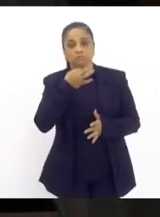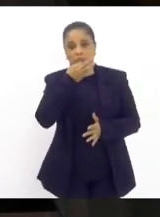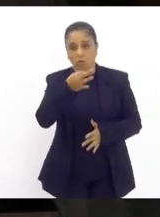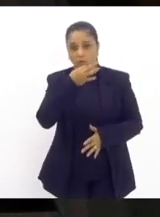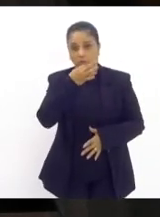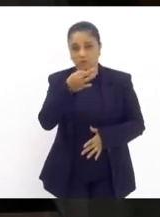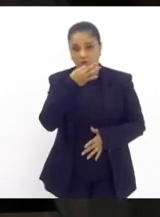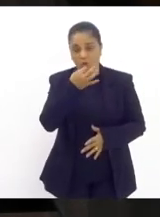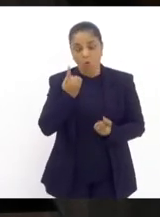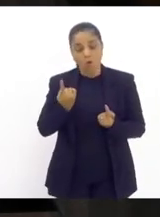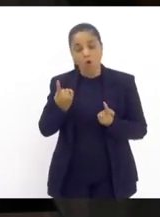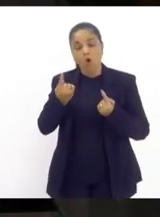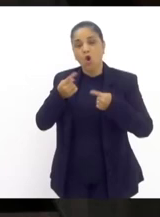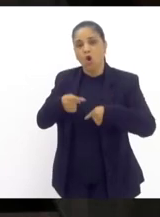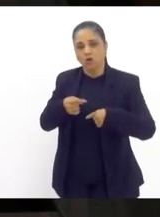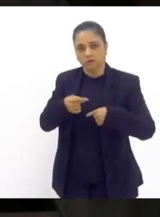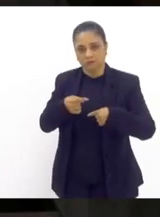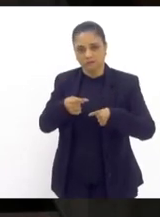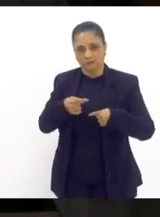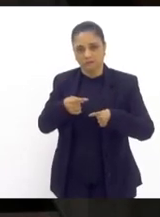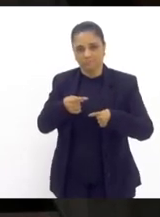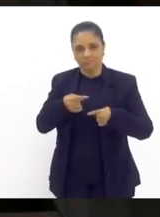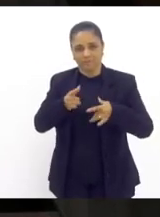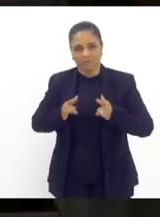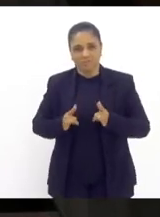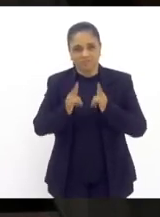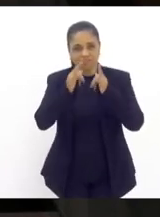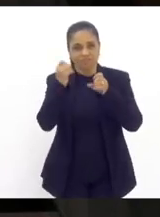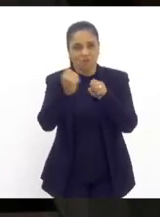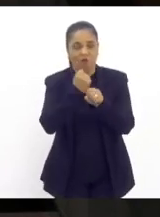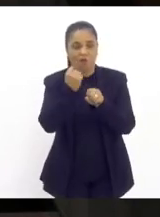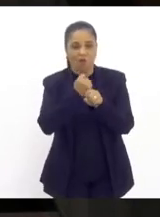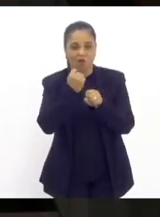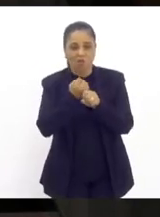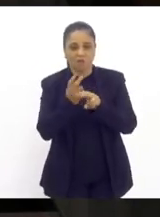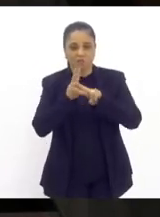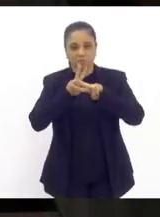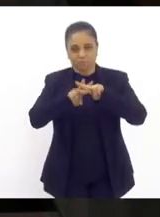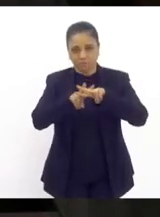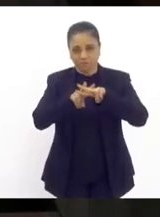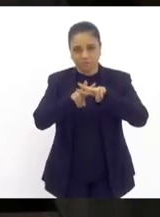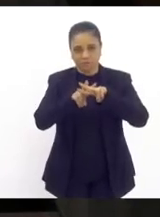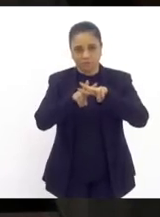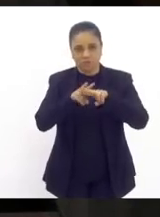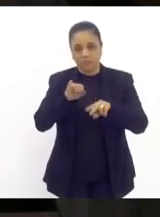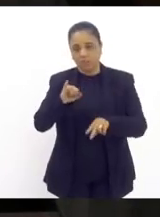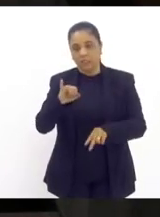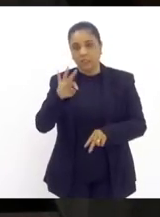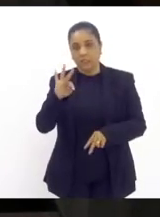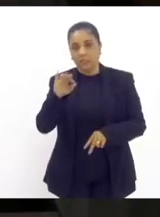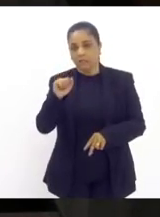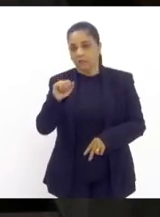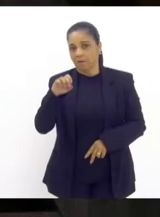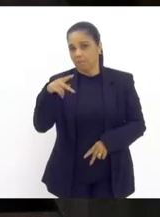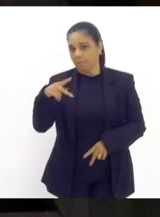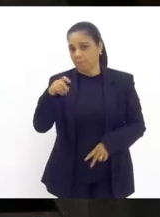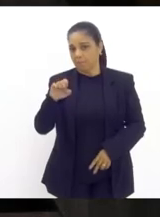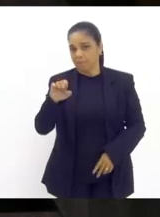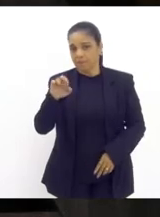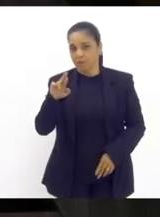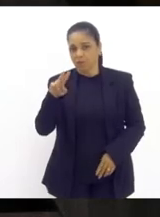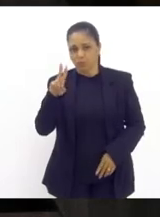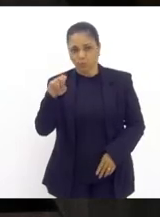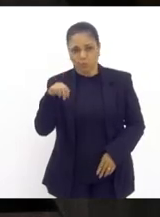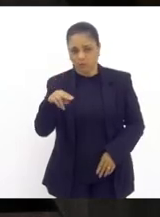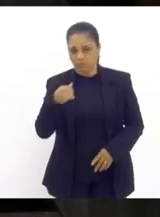contrário a construção desse presídio Itaperuna o noroeste Fluminense não precisa e não merece de um presídio